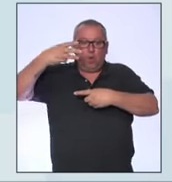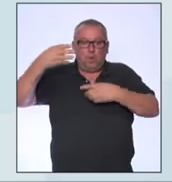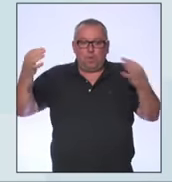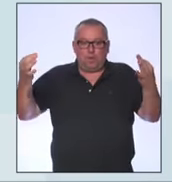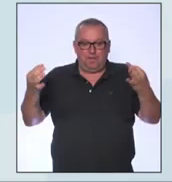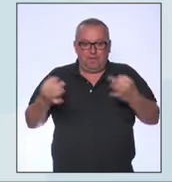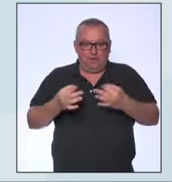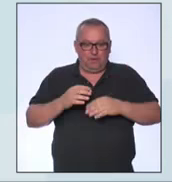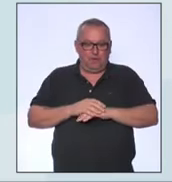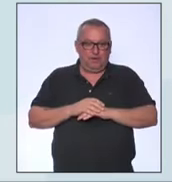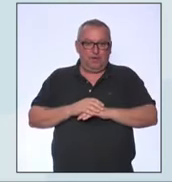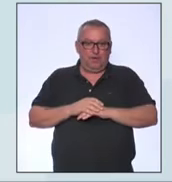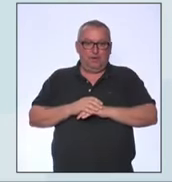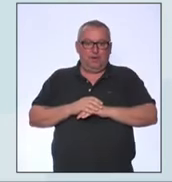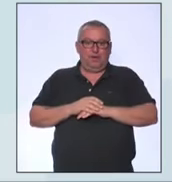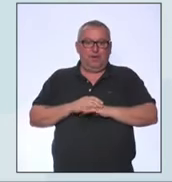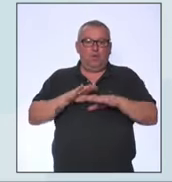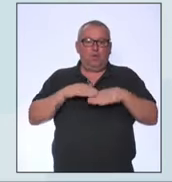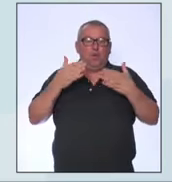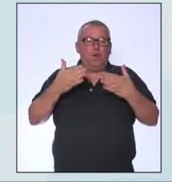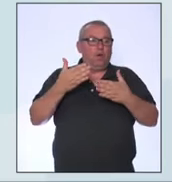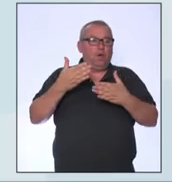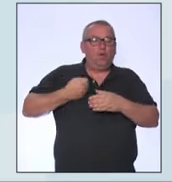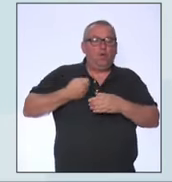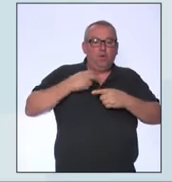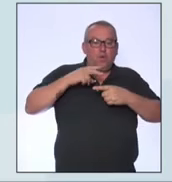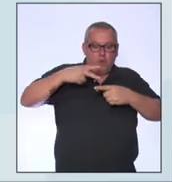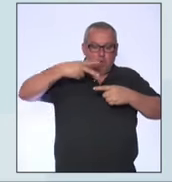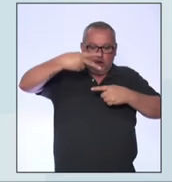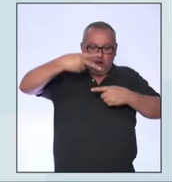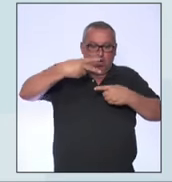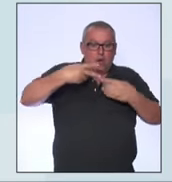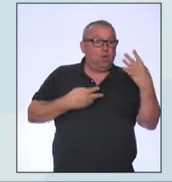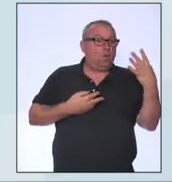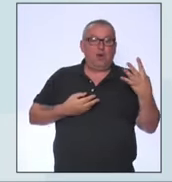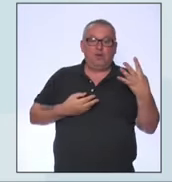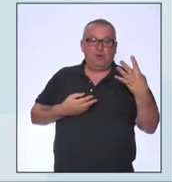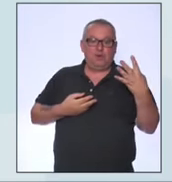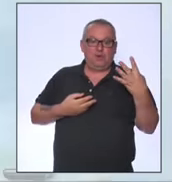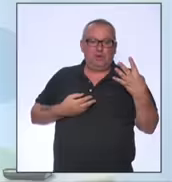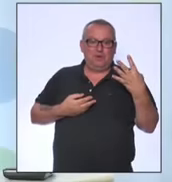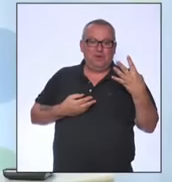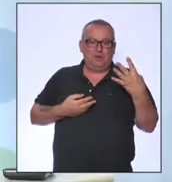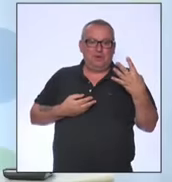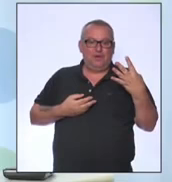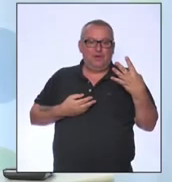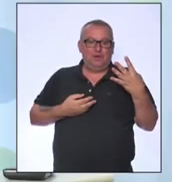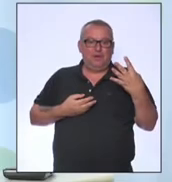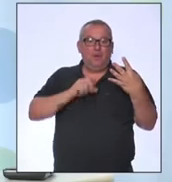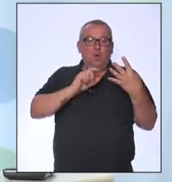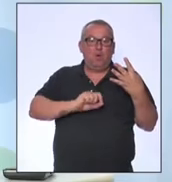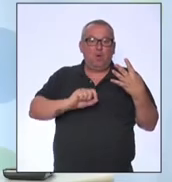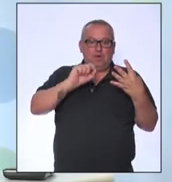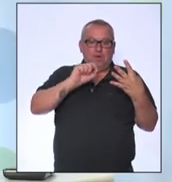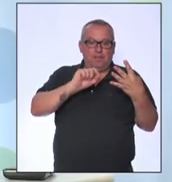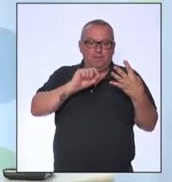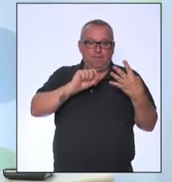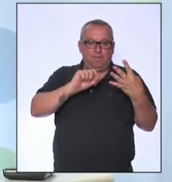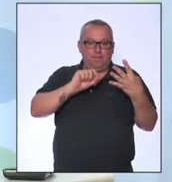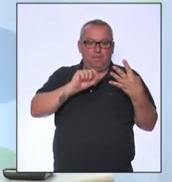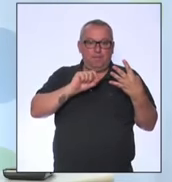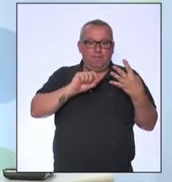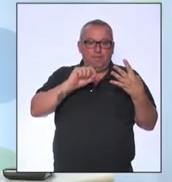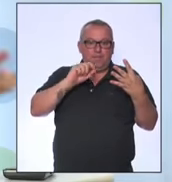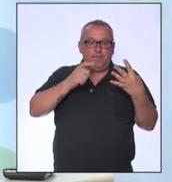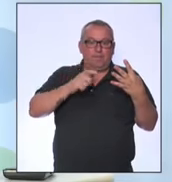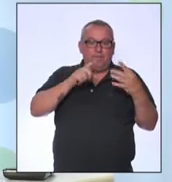que um número quadrado perfeito é o 4, por exemplo, né? Porque 4, ele é o quê? É a